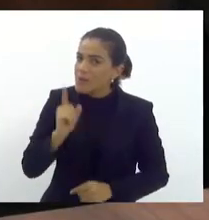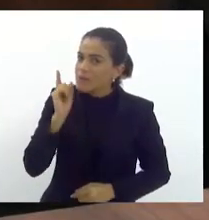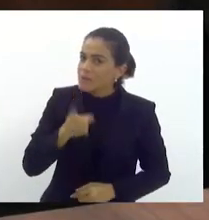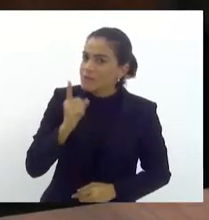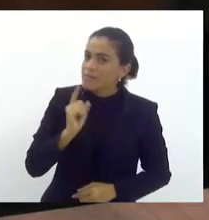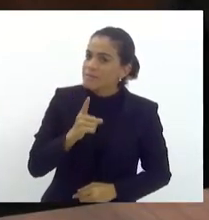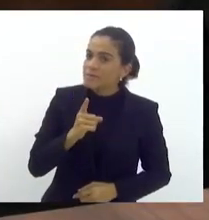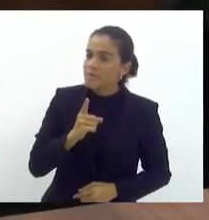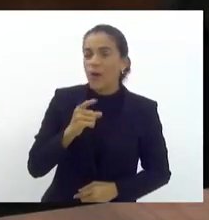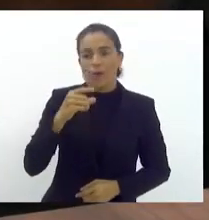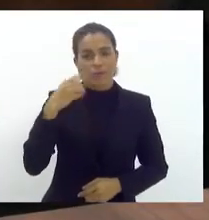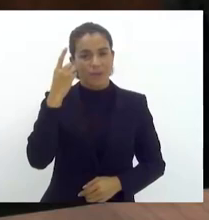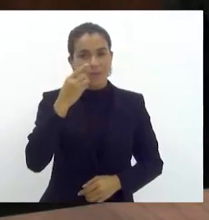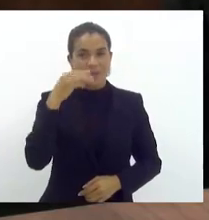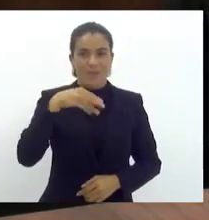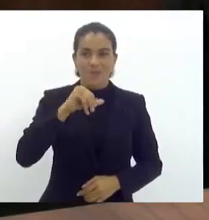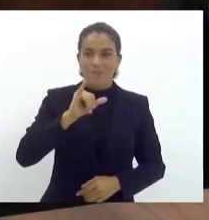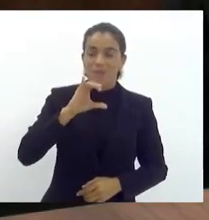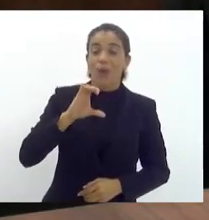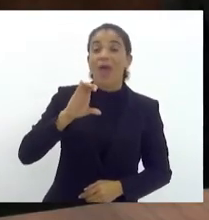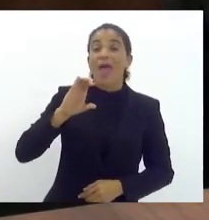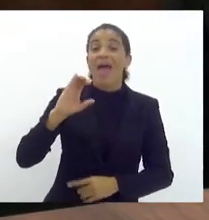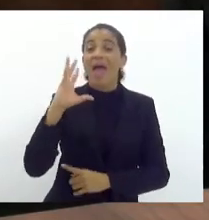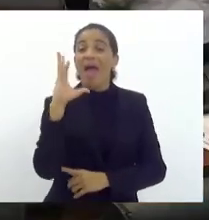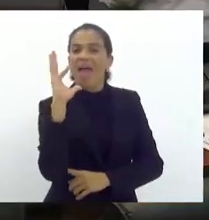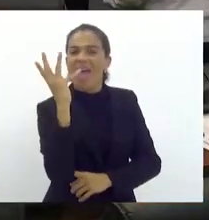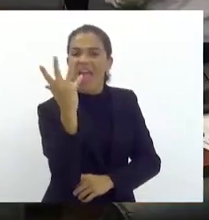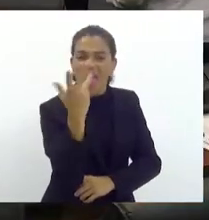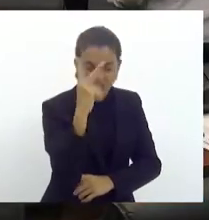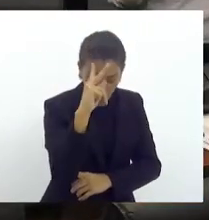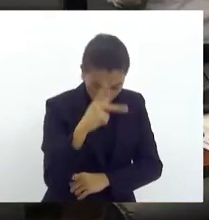deputado do Mickey é um deputado Eco egoísta